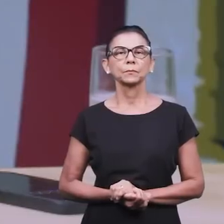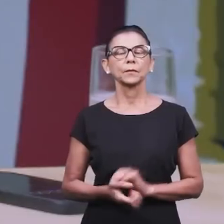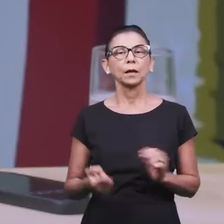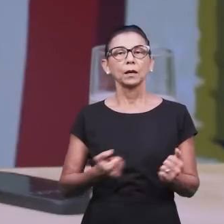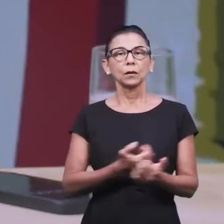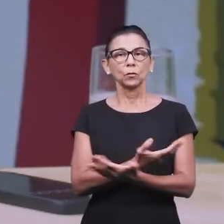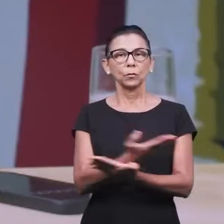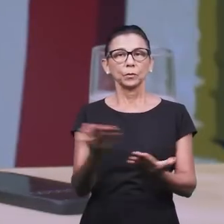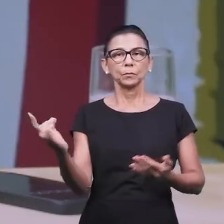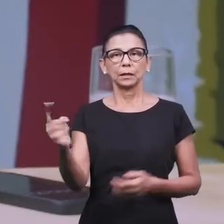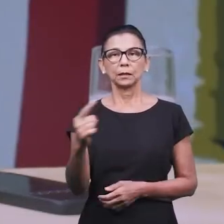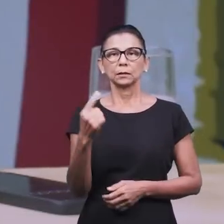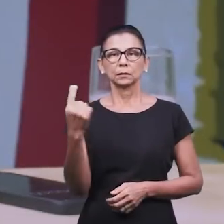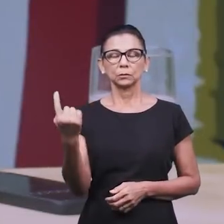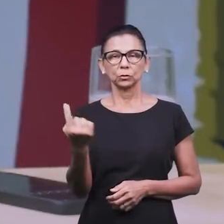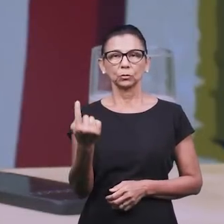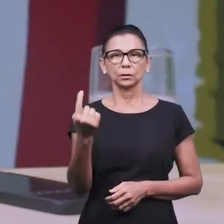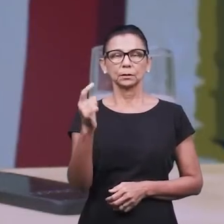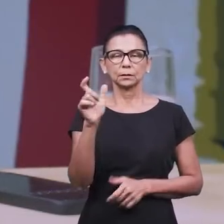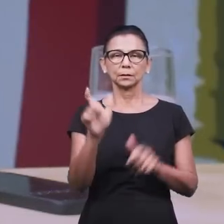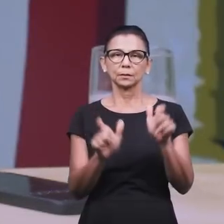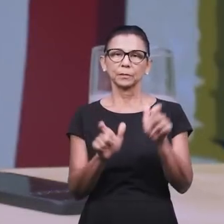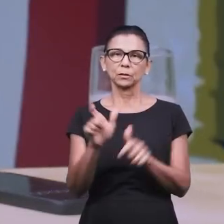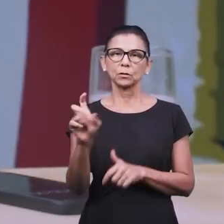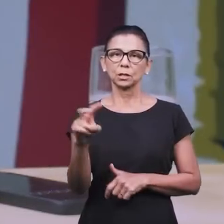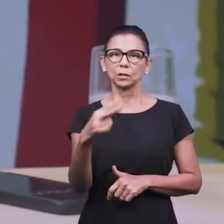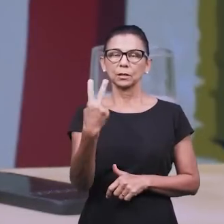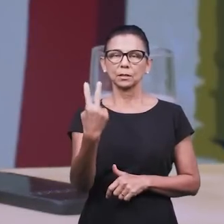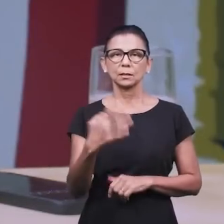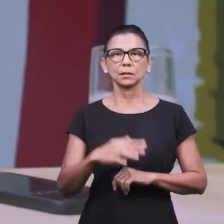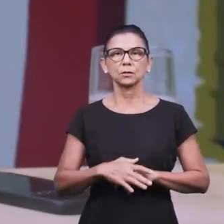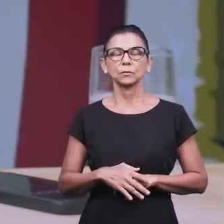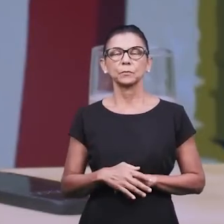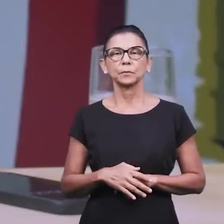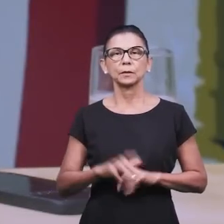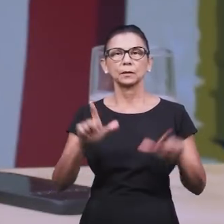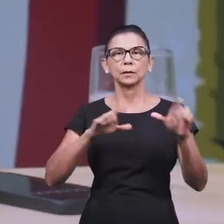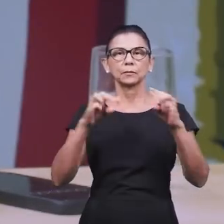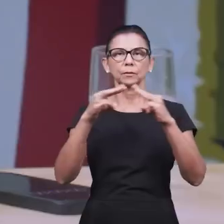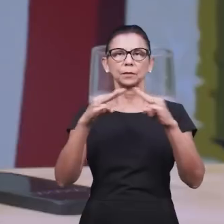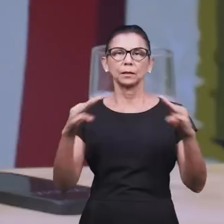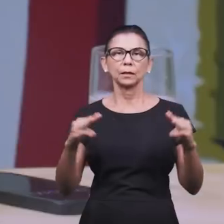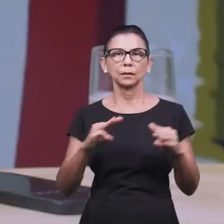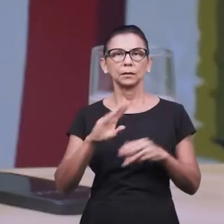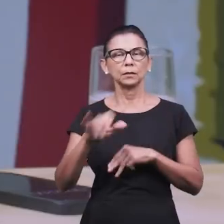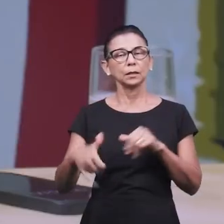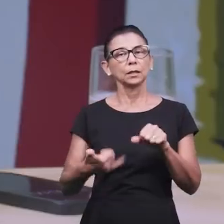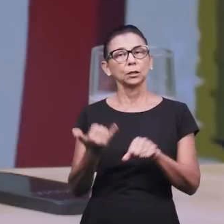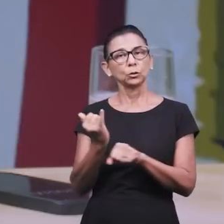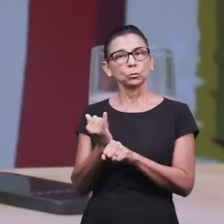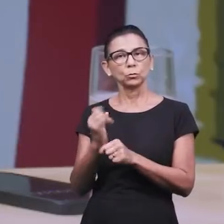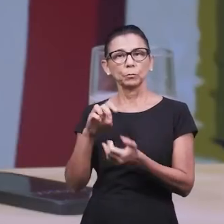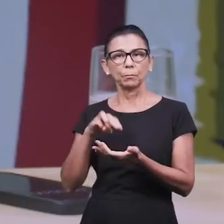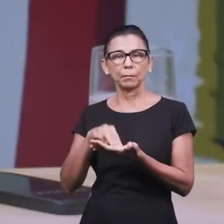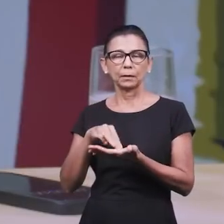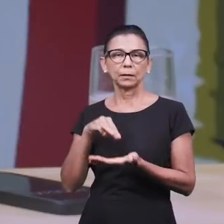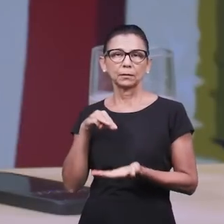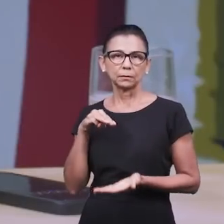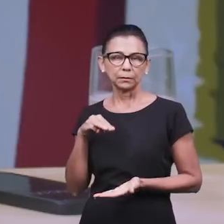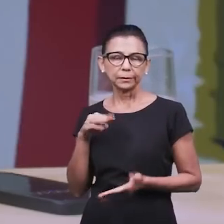Eu saúdo todos vocês que nos assistem pela TV Manaim, pelo canal da Igreja Cristã Maranata no YouTube ou